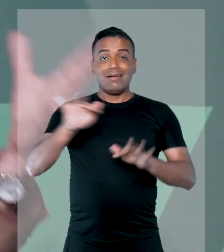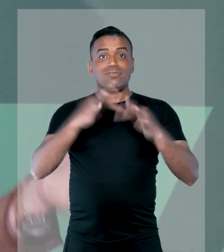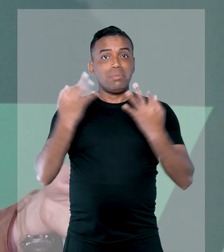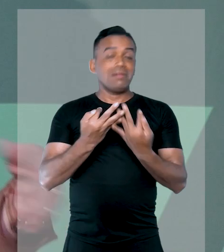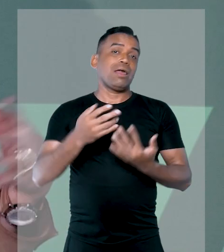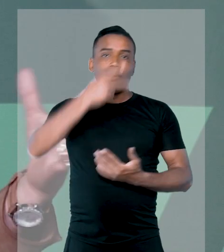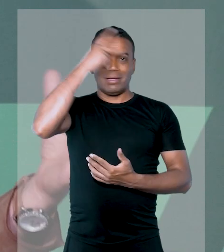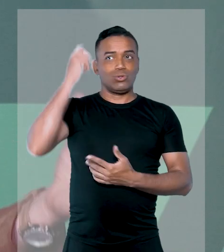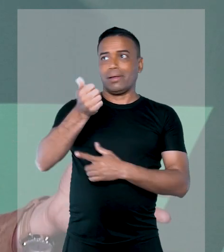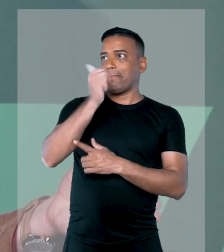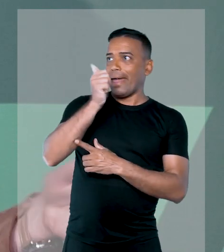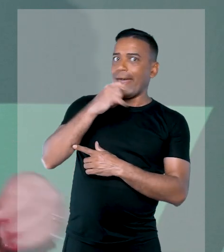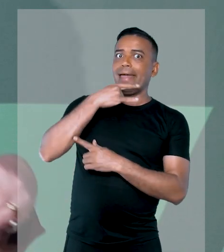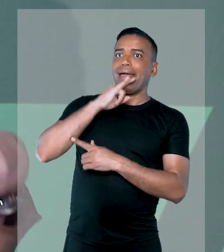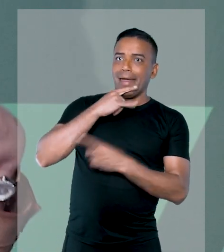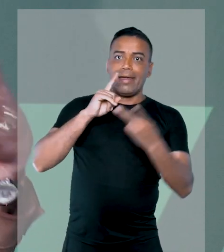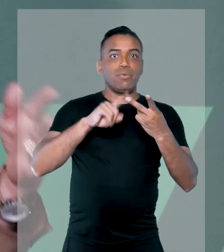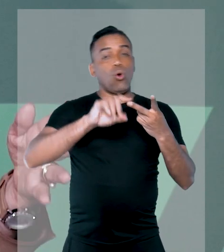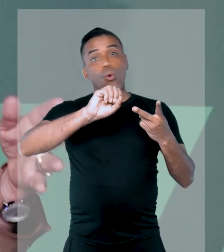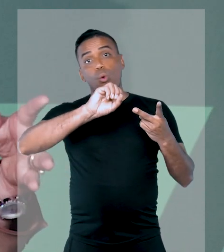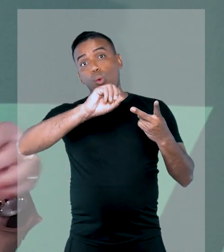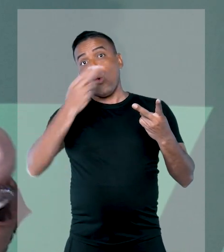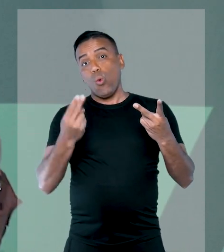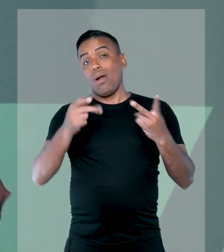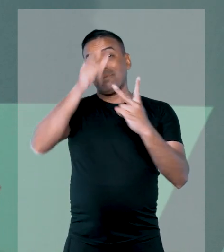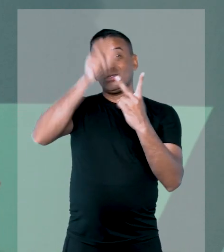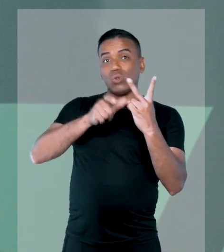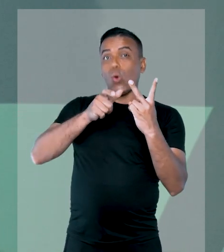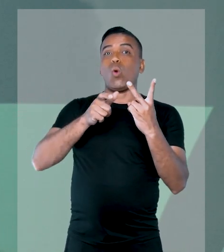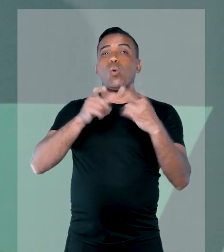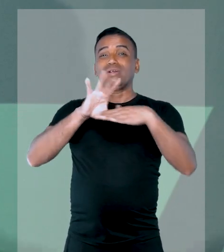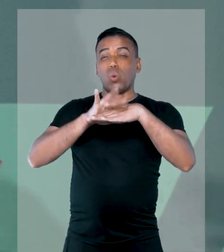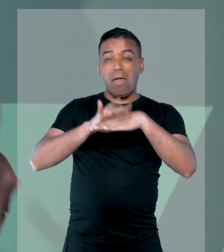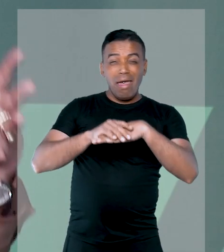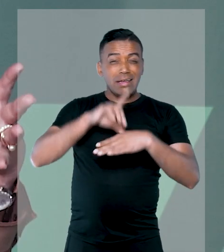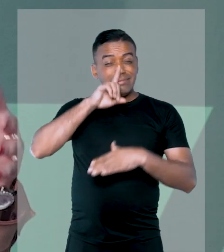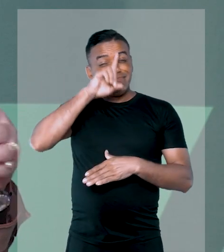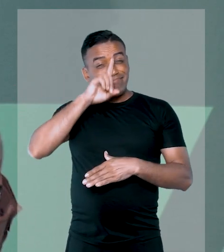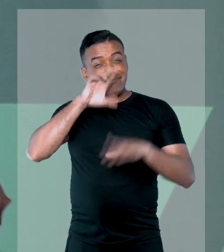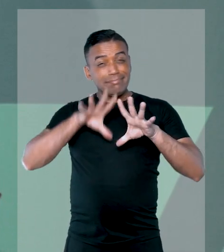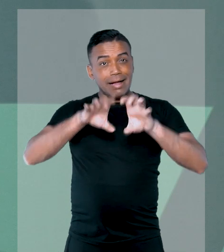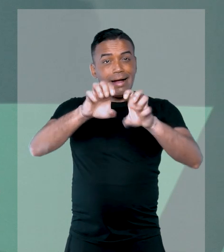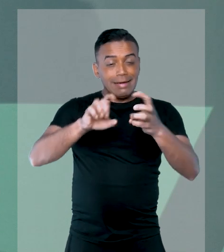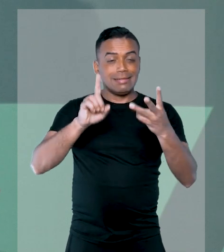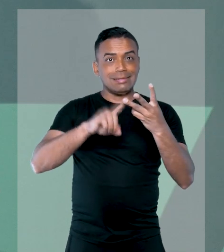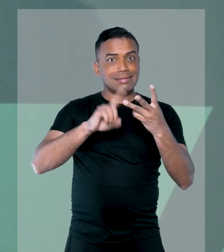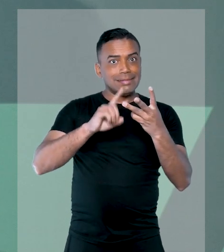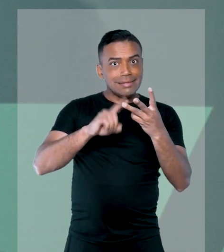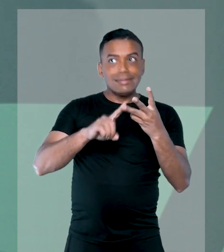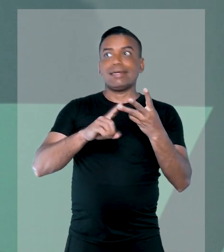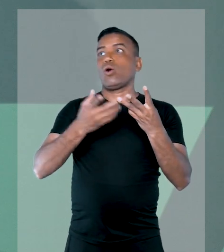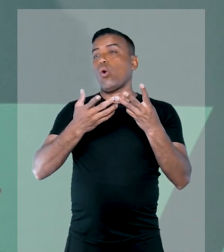passou por uma doença grave na família, como câncer, né, com uma doença mental, né,